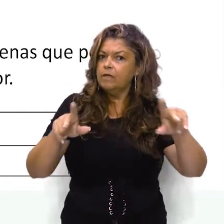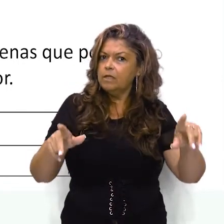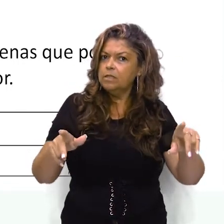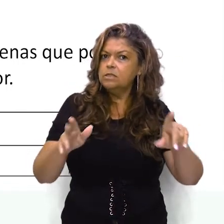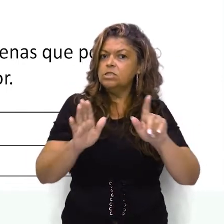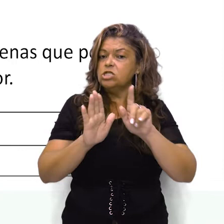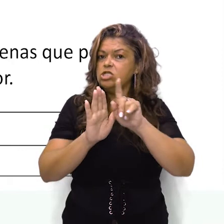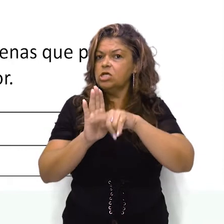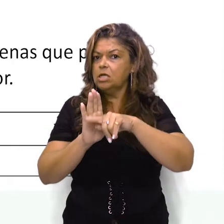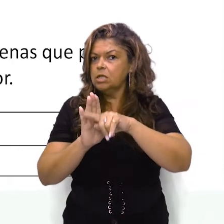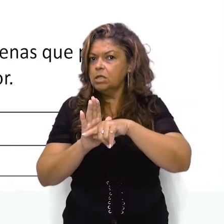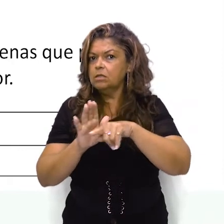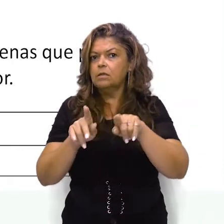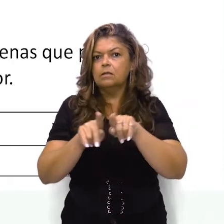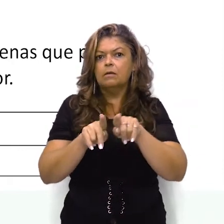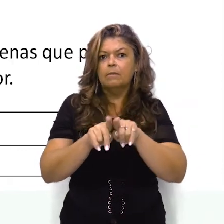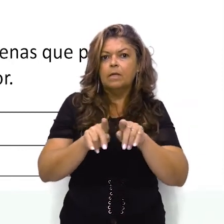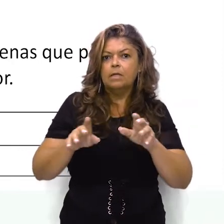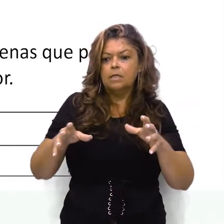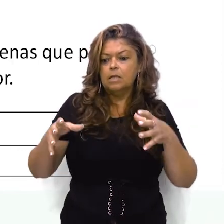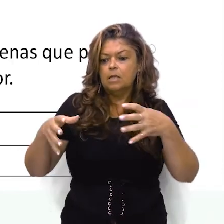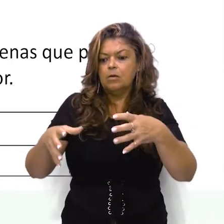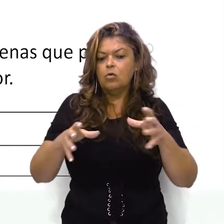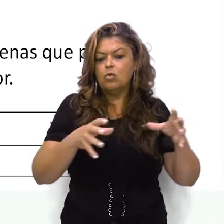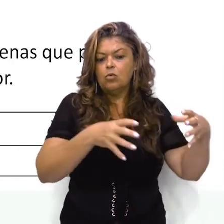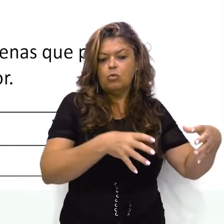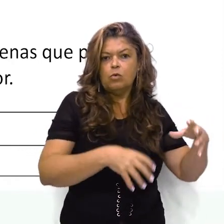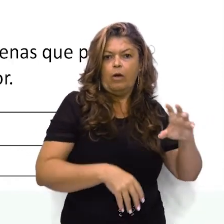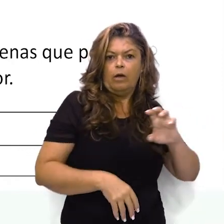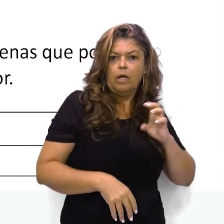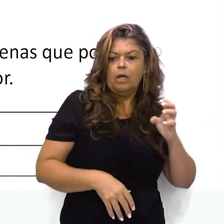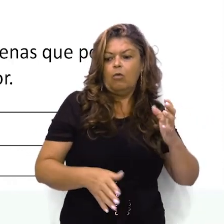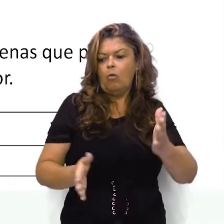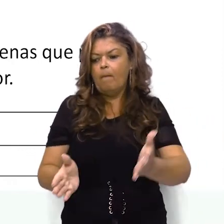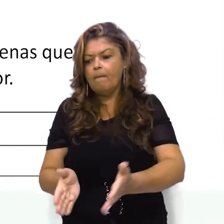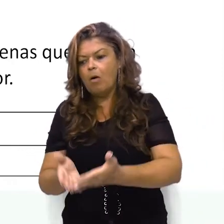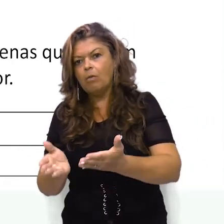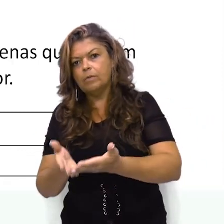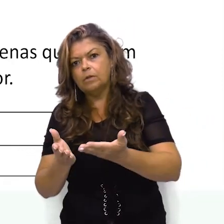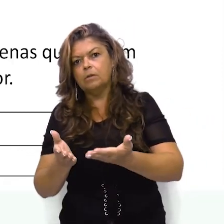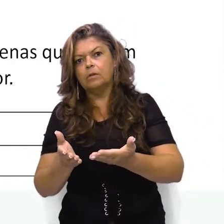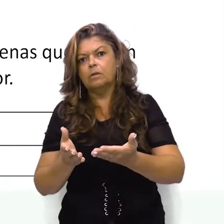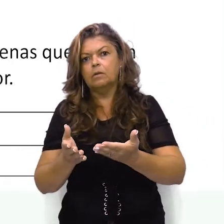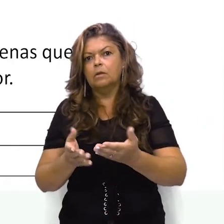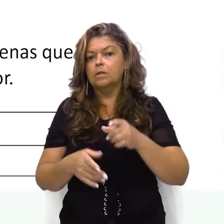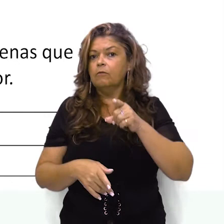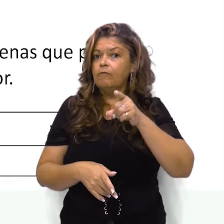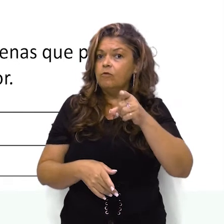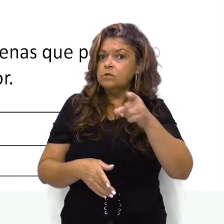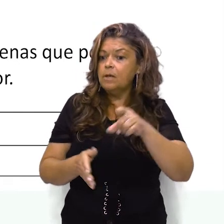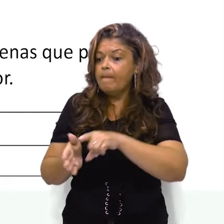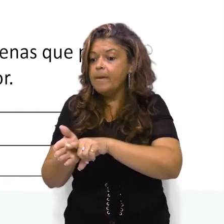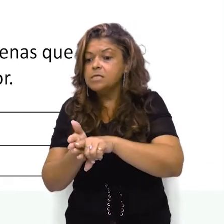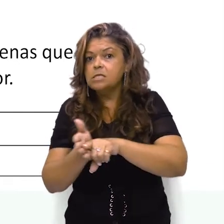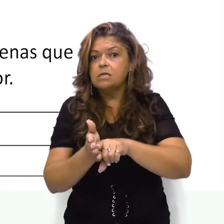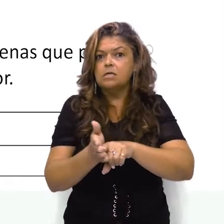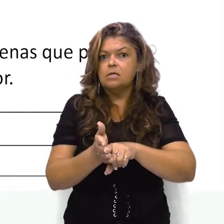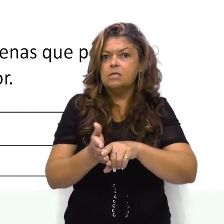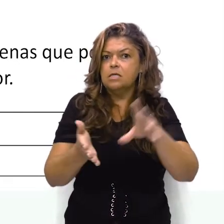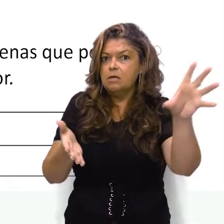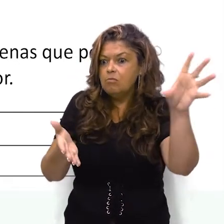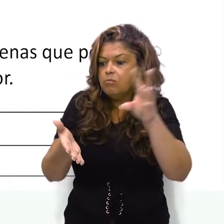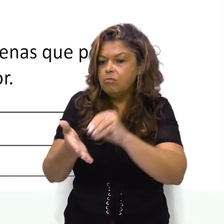as diferenças de caráter étnico, de classe social, de opção religiosa, etc. Então,